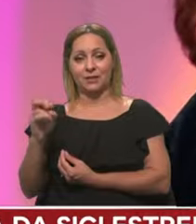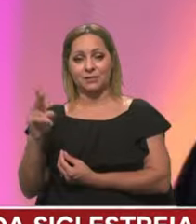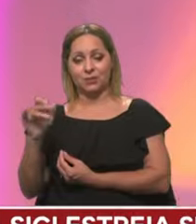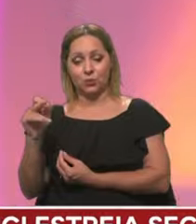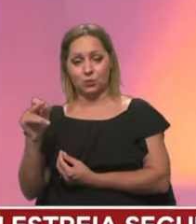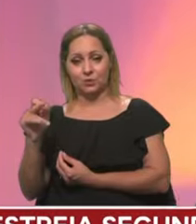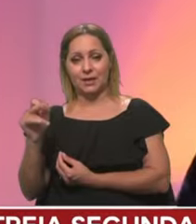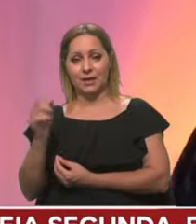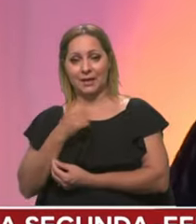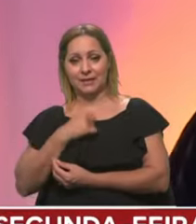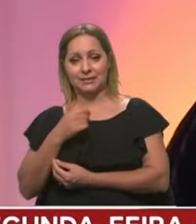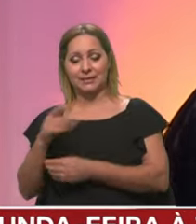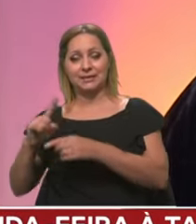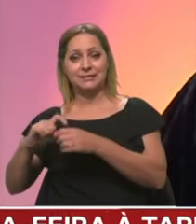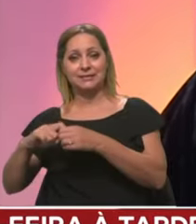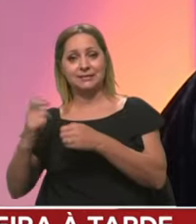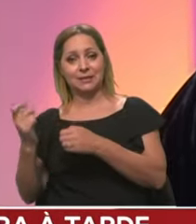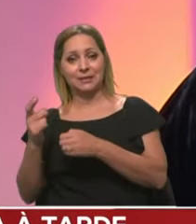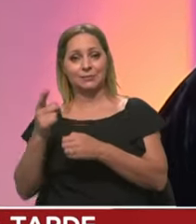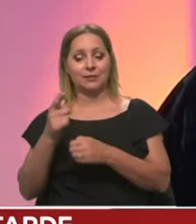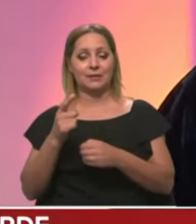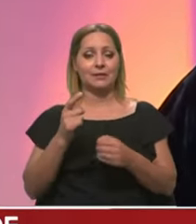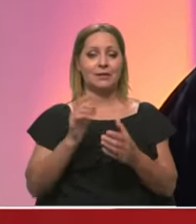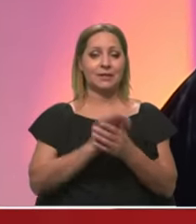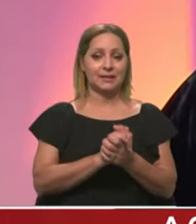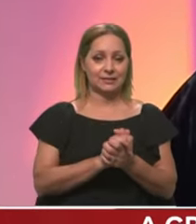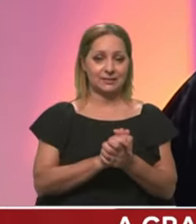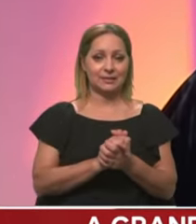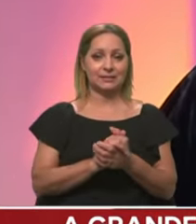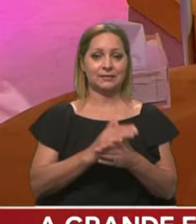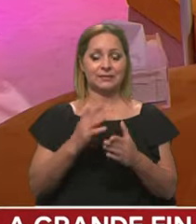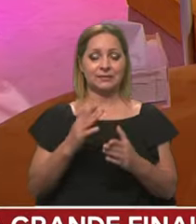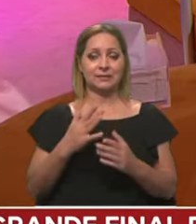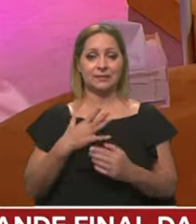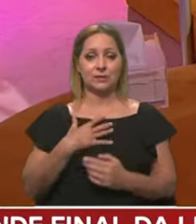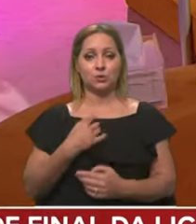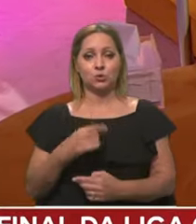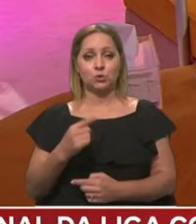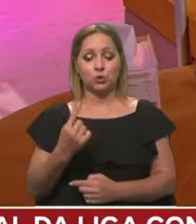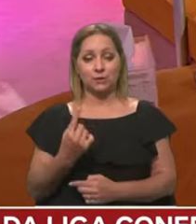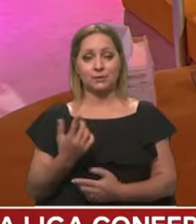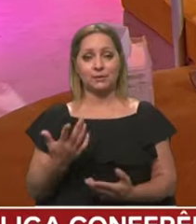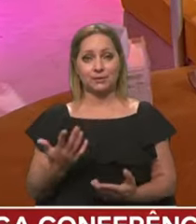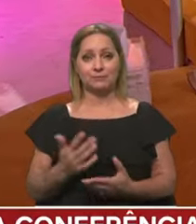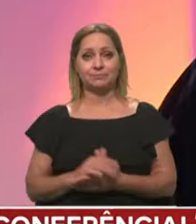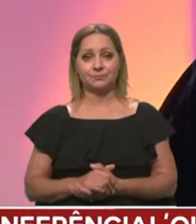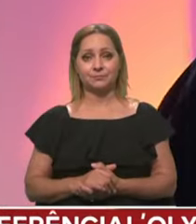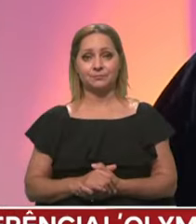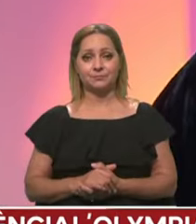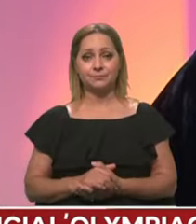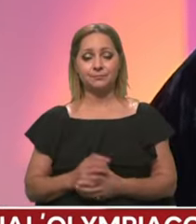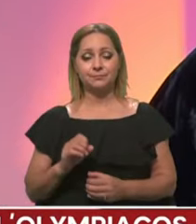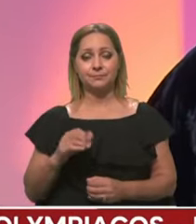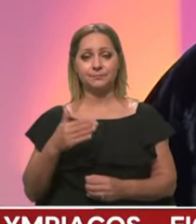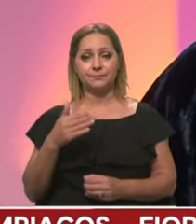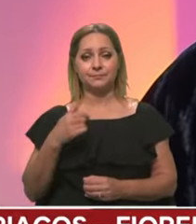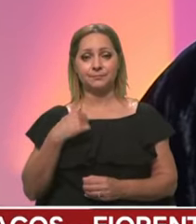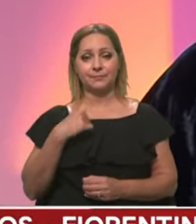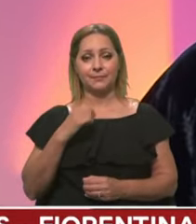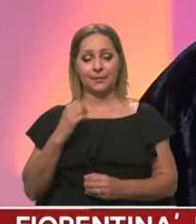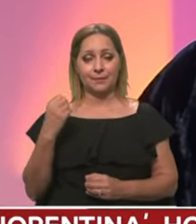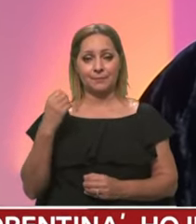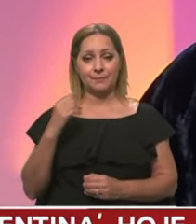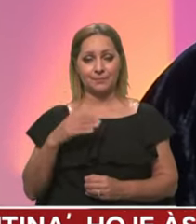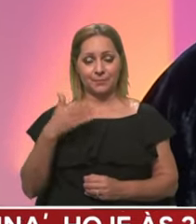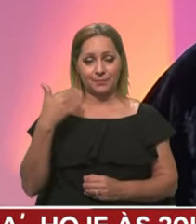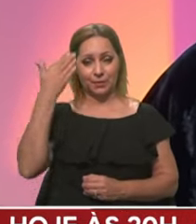casar portanto é a primeira vez que Fi sozinho foi a primeira vez quando e Então que tal olha eu lembro-me que na primeira noite